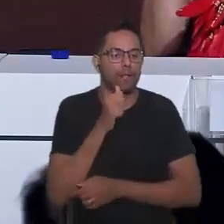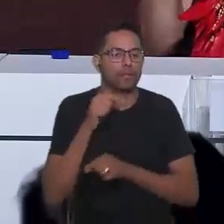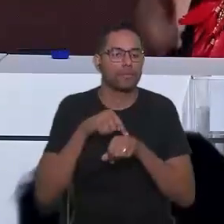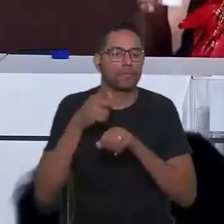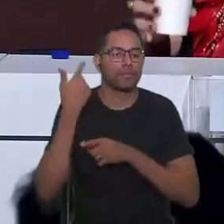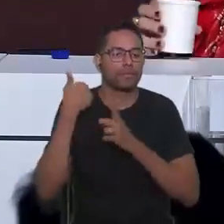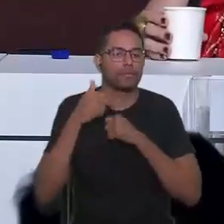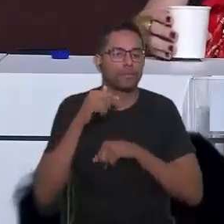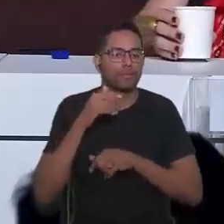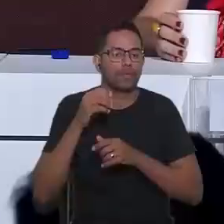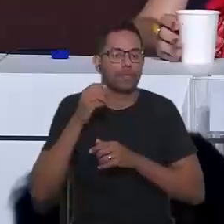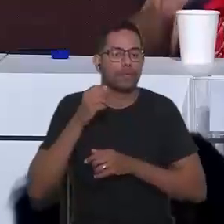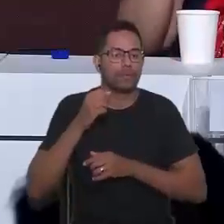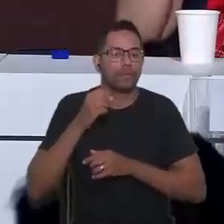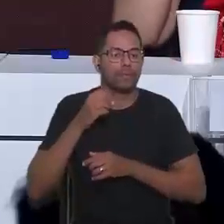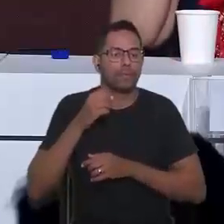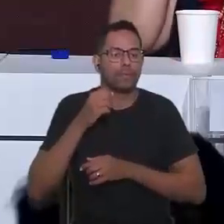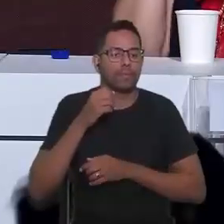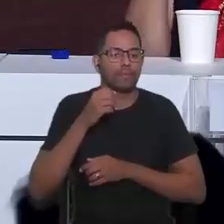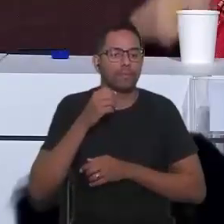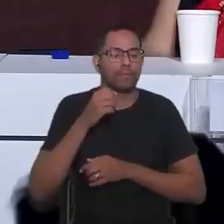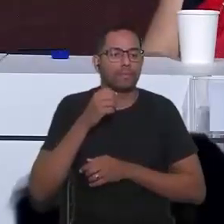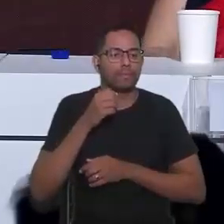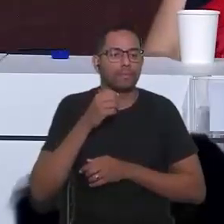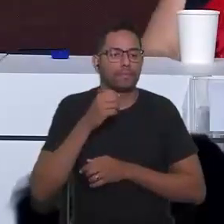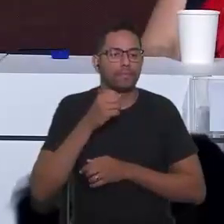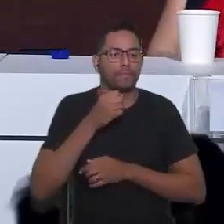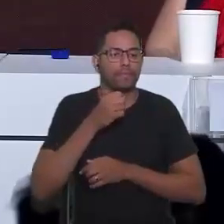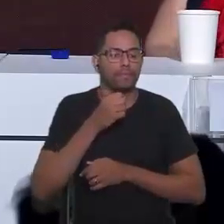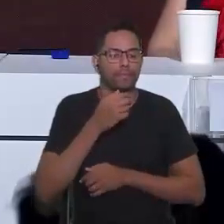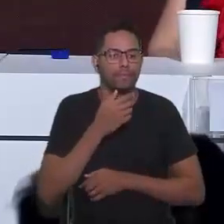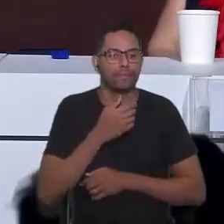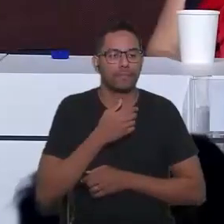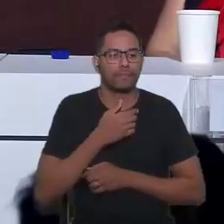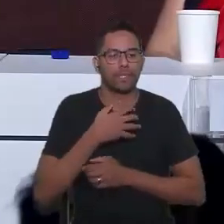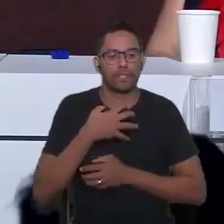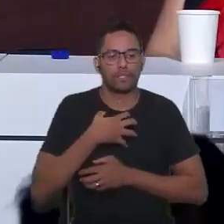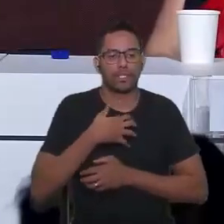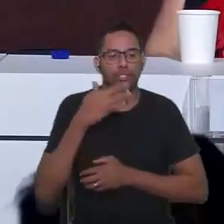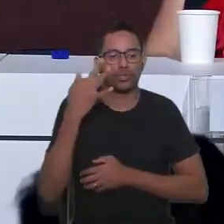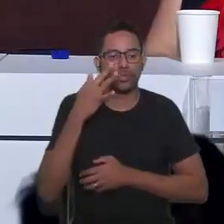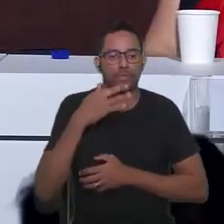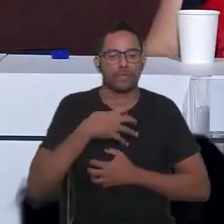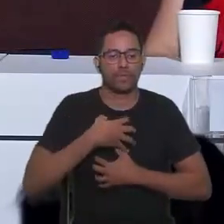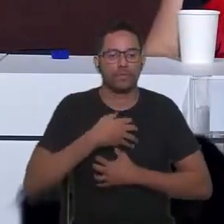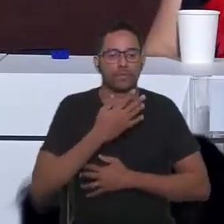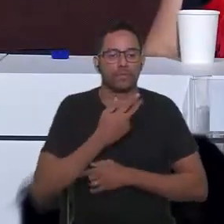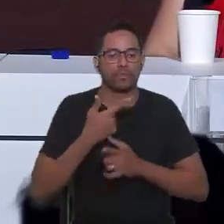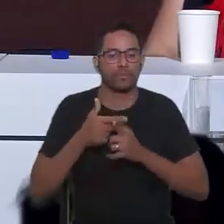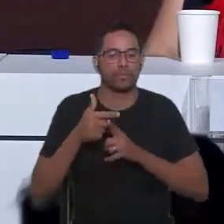tempo da menstruação sentem dores que são semelhantes a um ataque cardíaco,